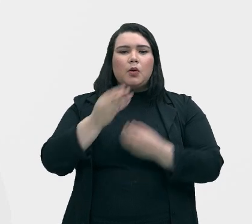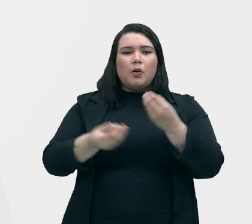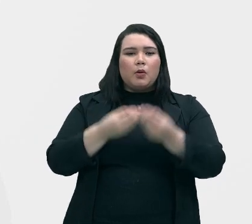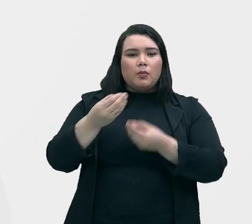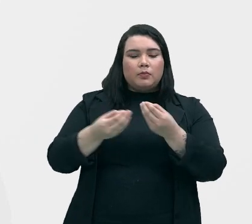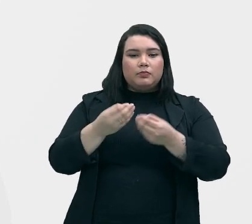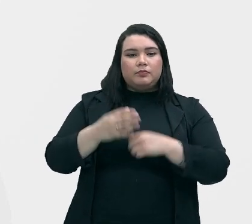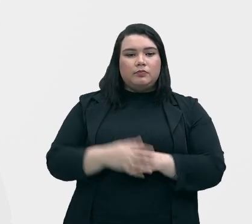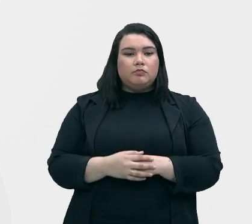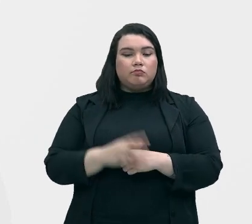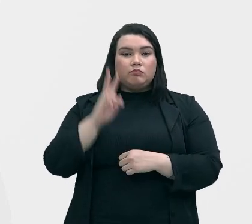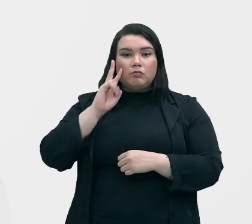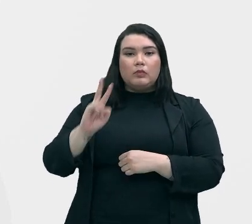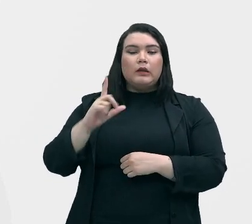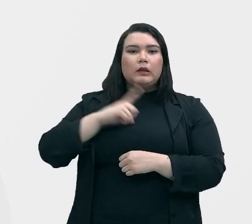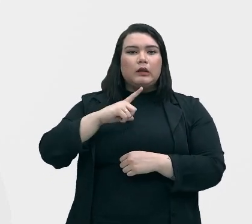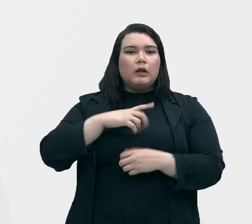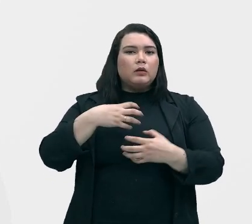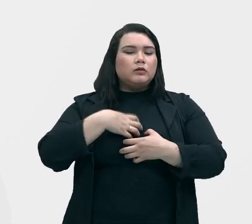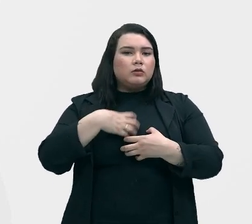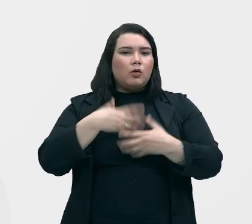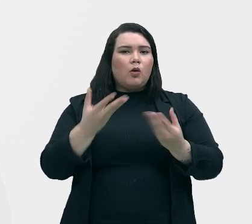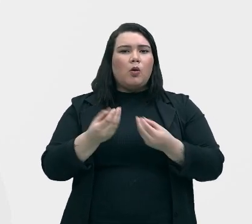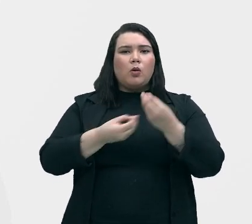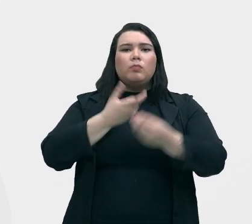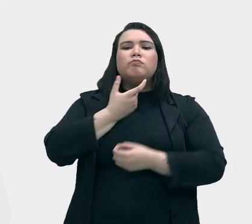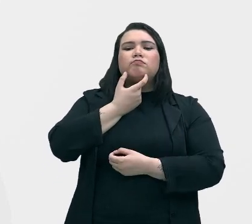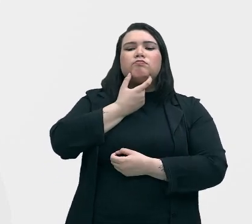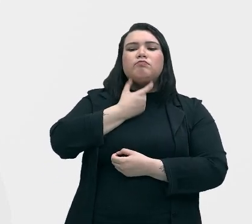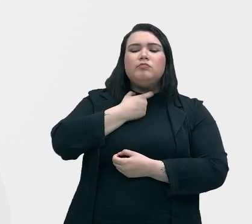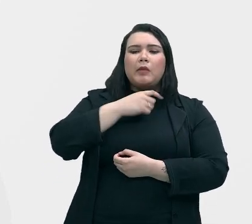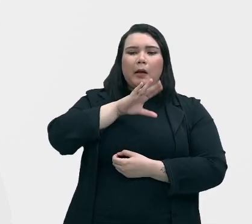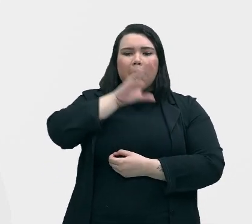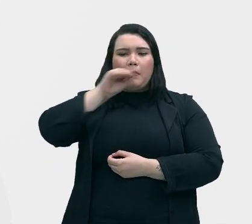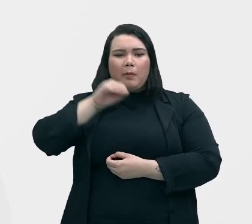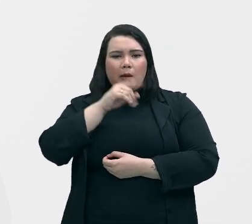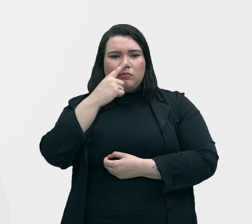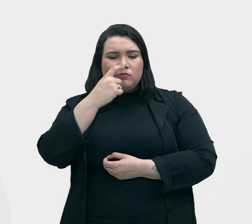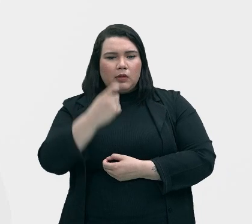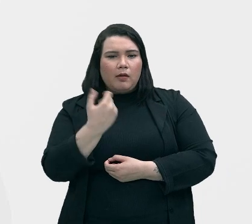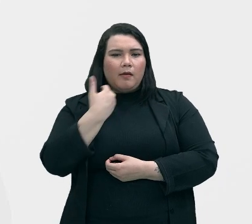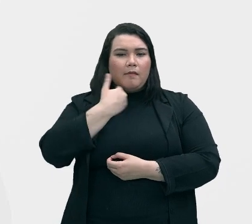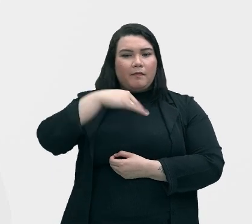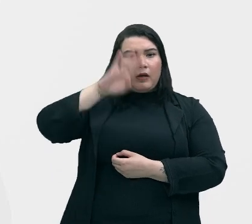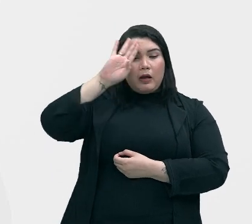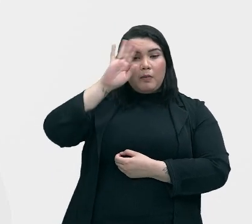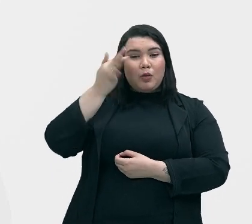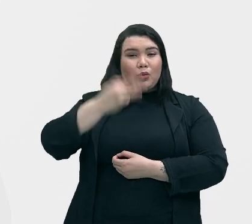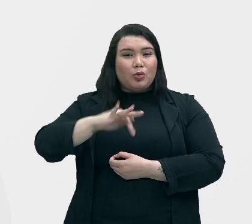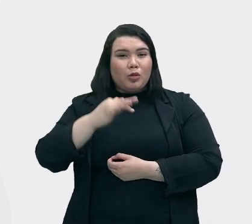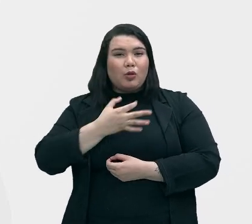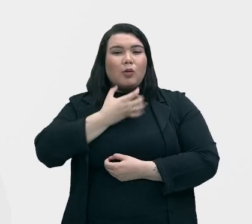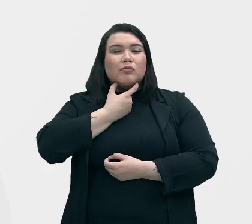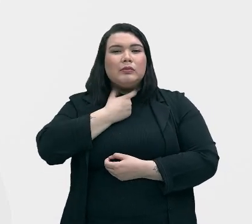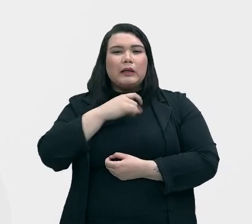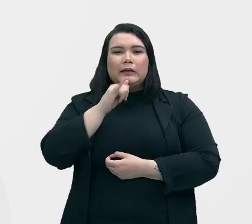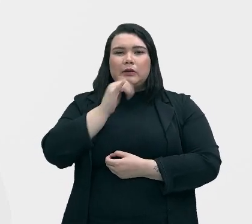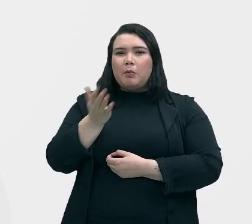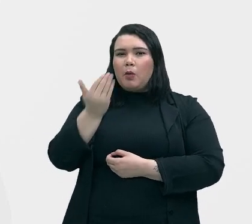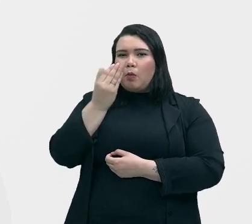nos sintomas, né? Mau hálito, febre, dor de garganta, principalmente ao